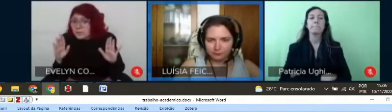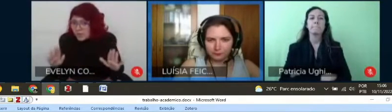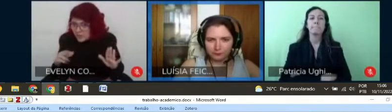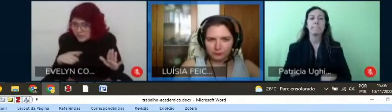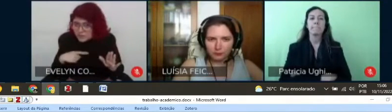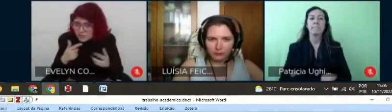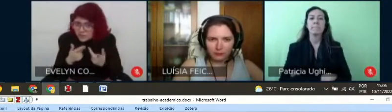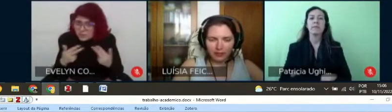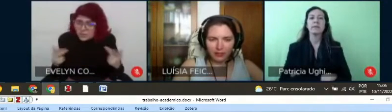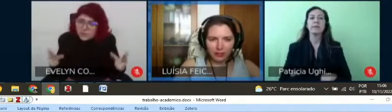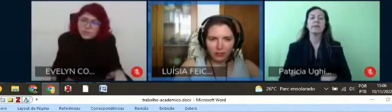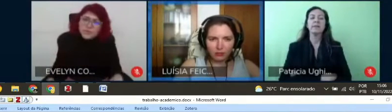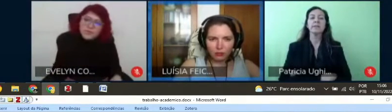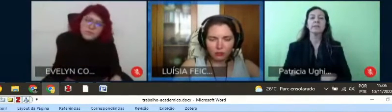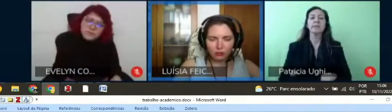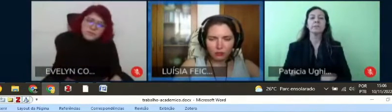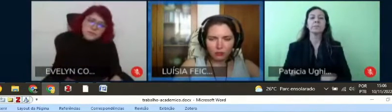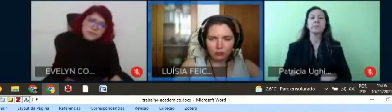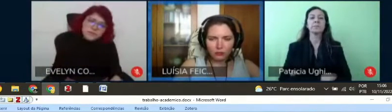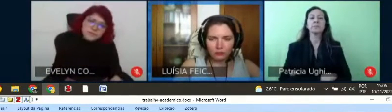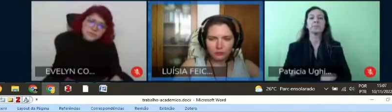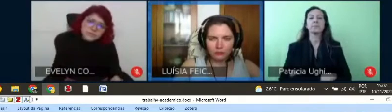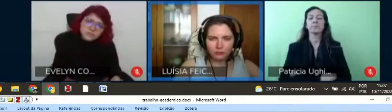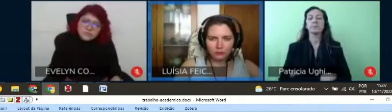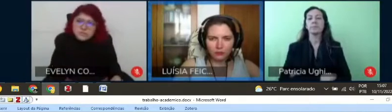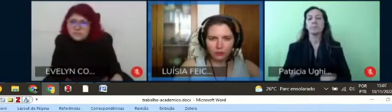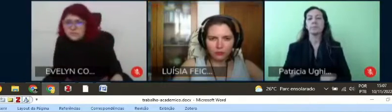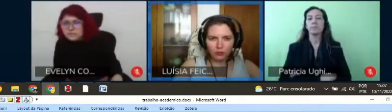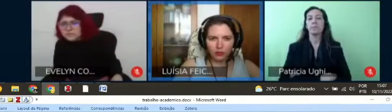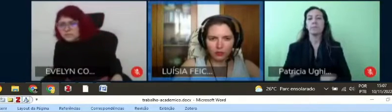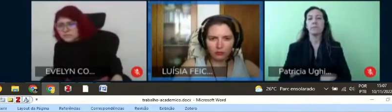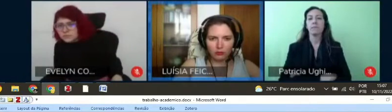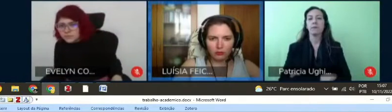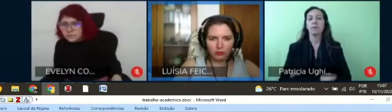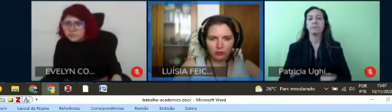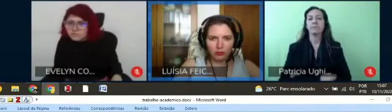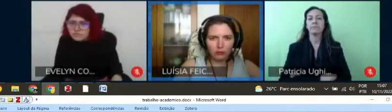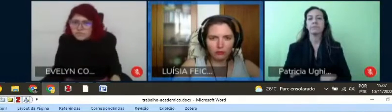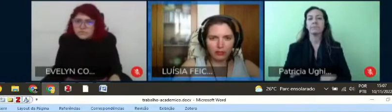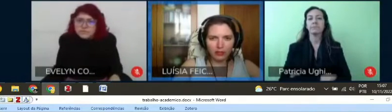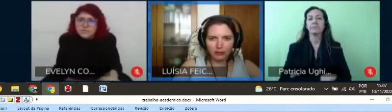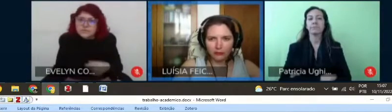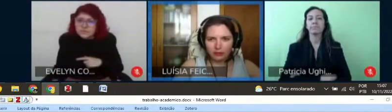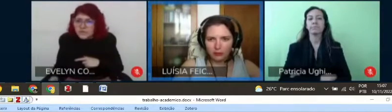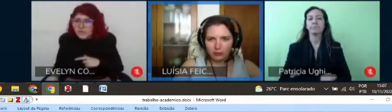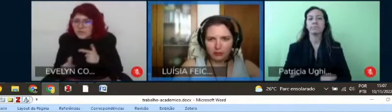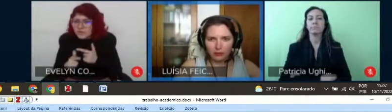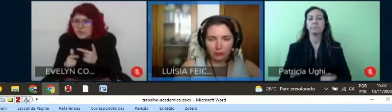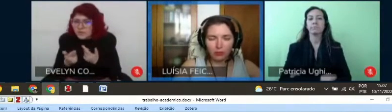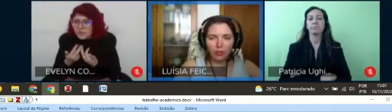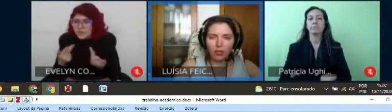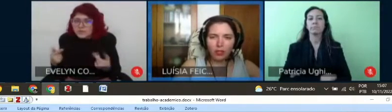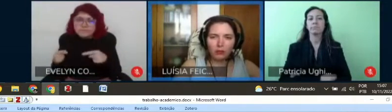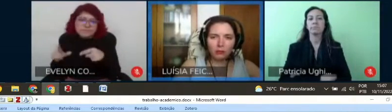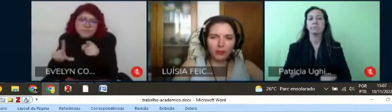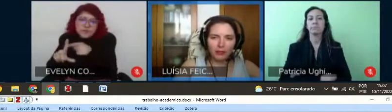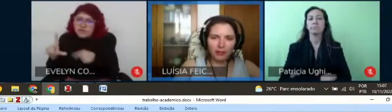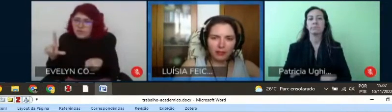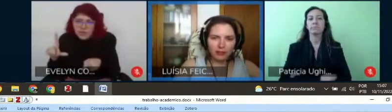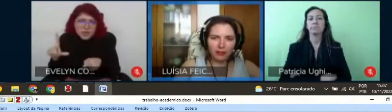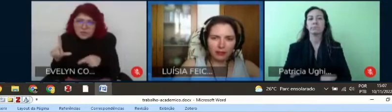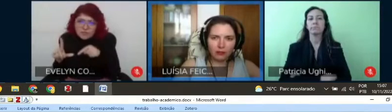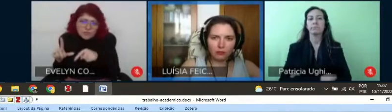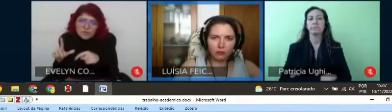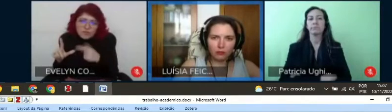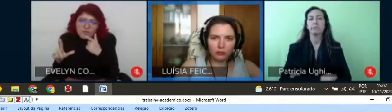coisas que o Zotero não consegue fazer. Por exemplo,